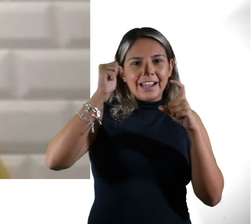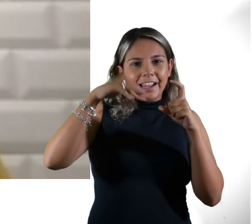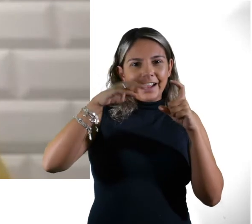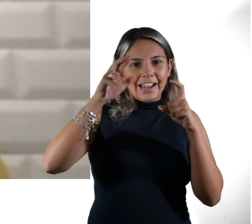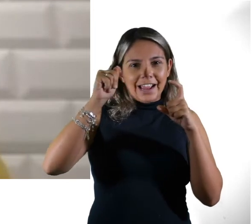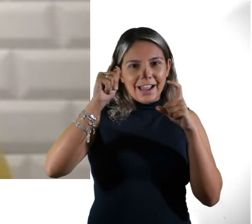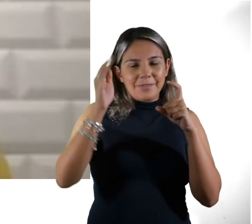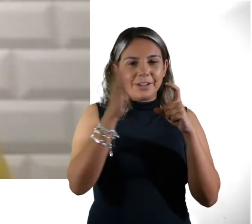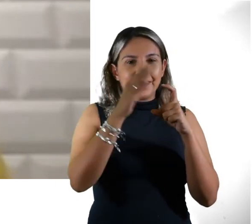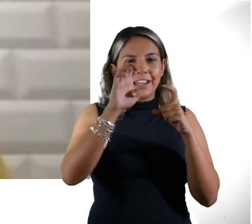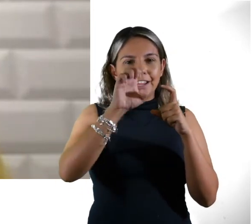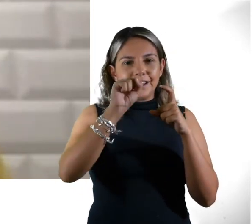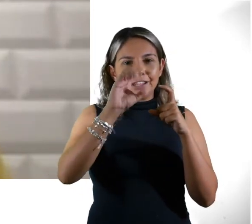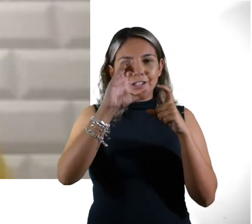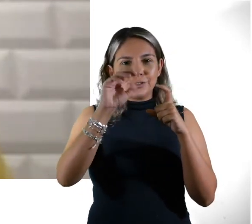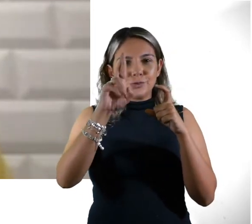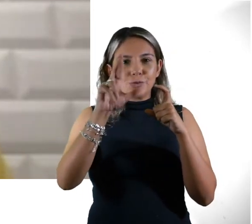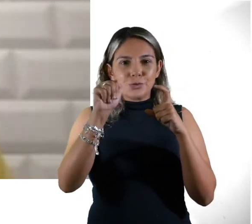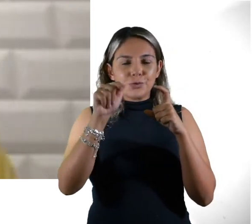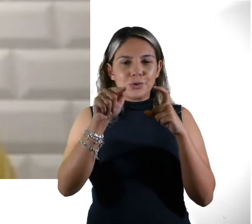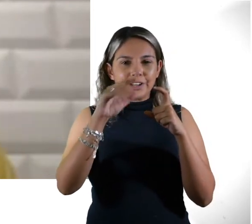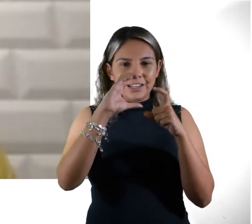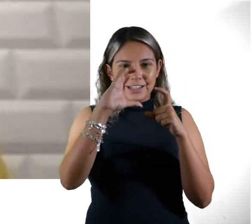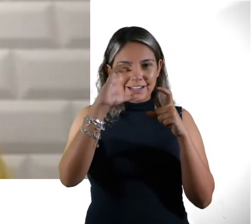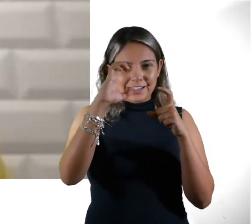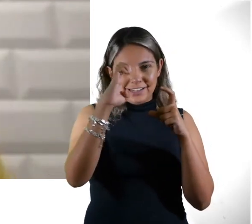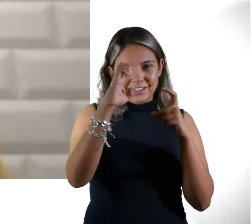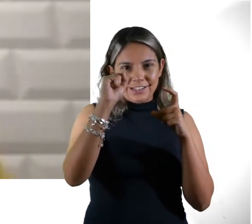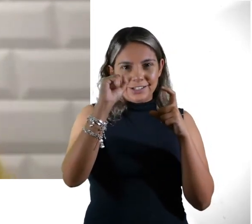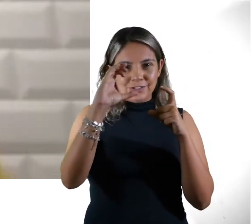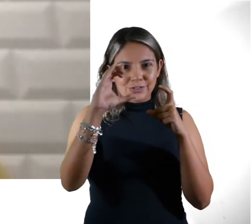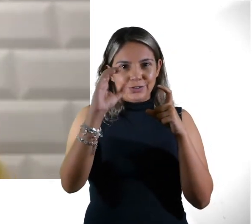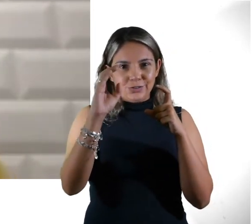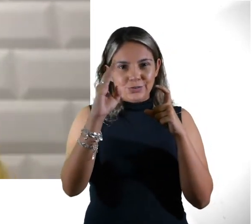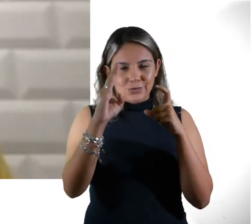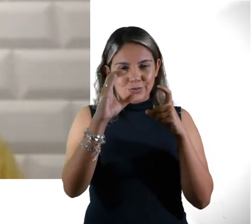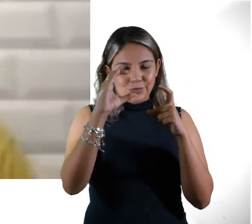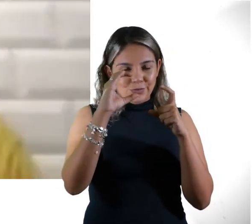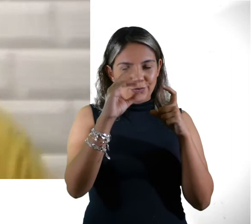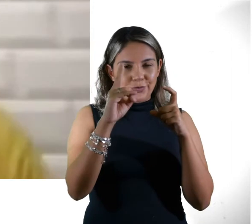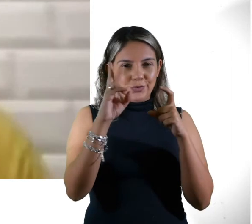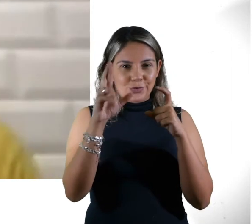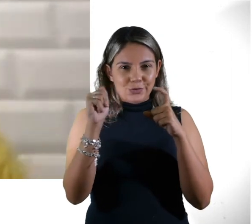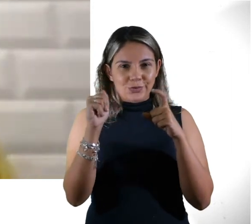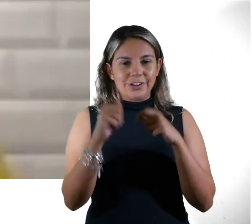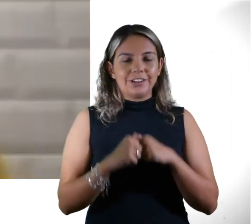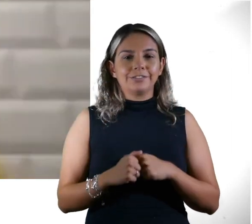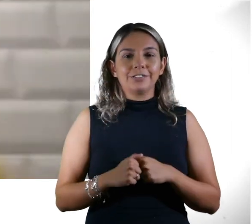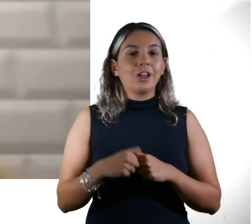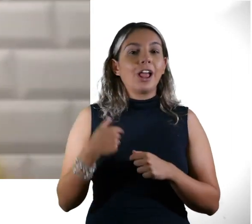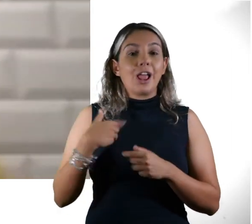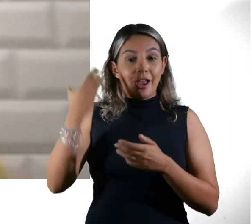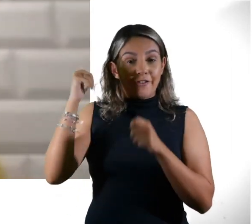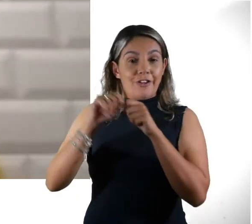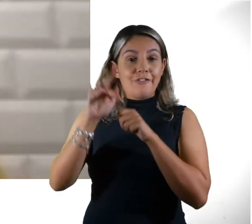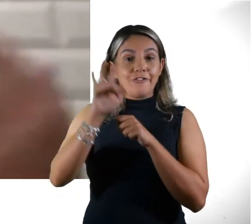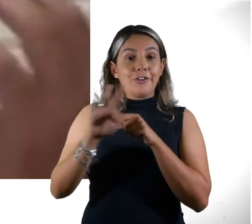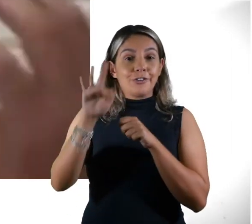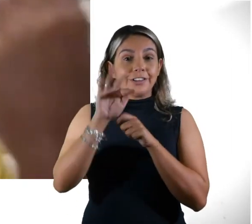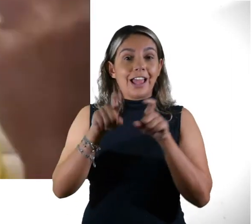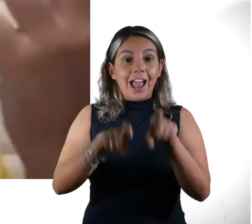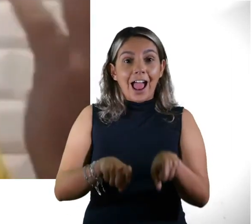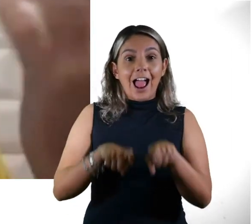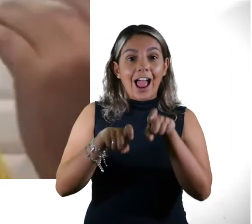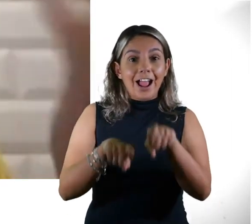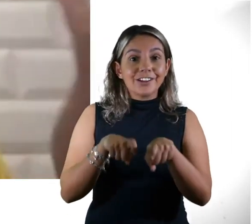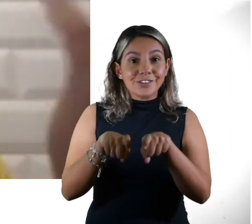do que em algumas aulas. E naturalmente não tive grande sucesso em agronomia, mas acabei por